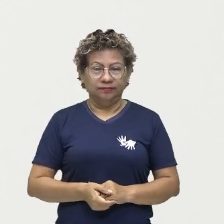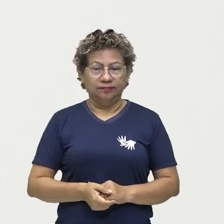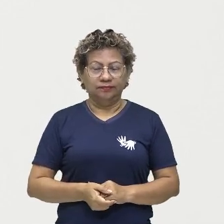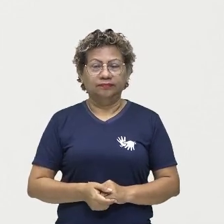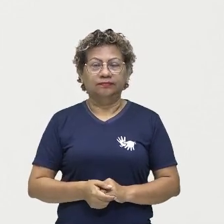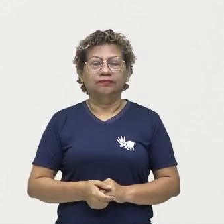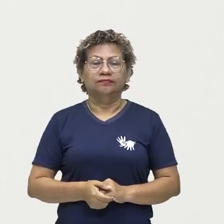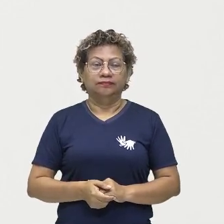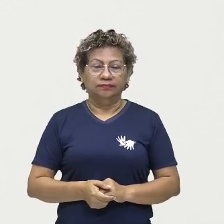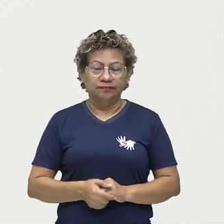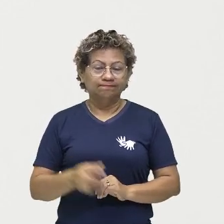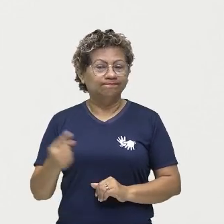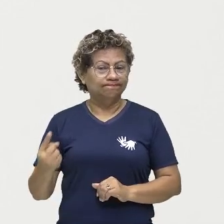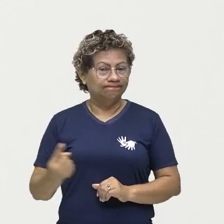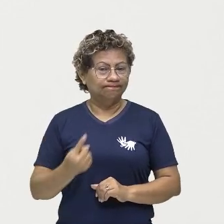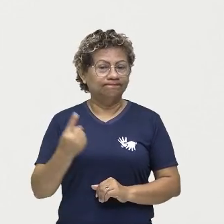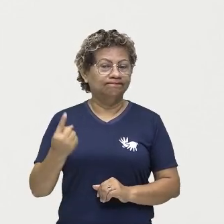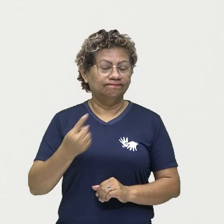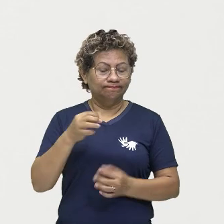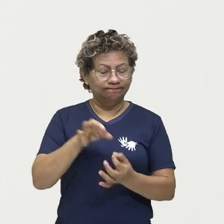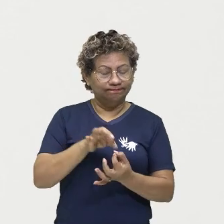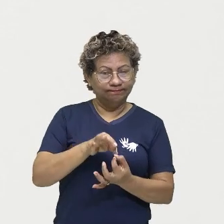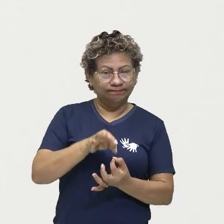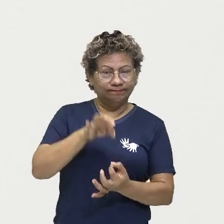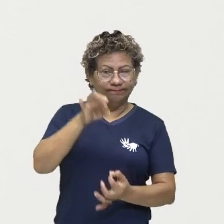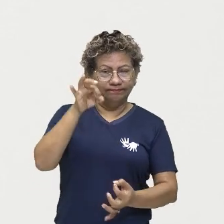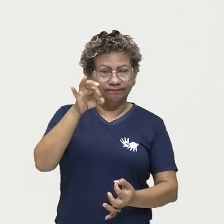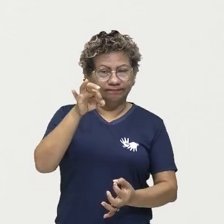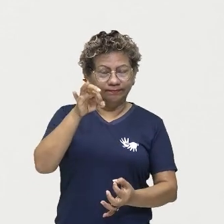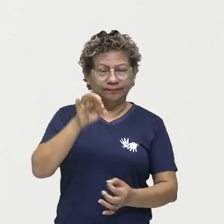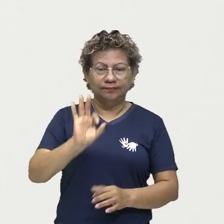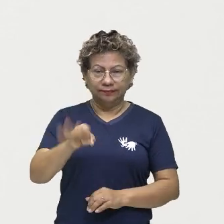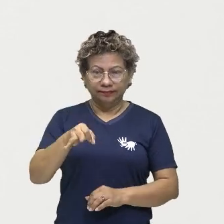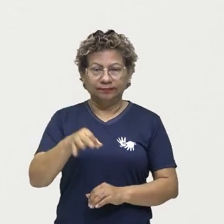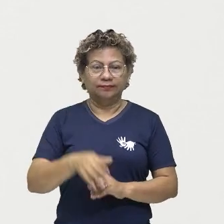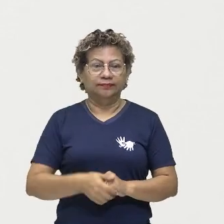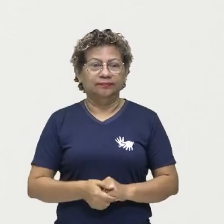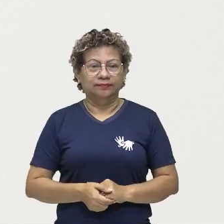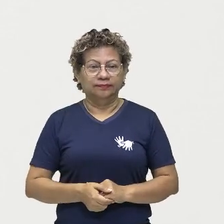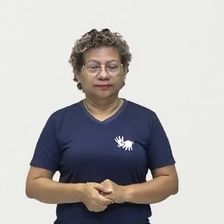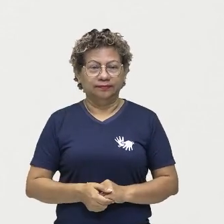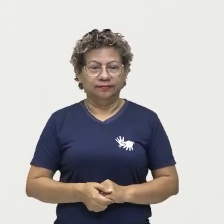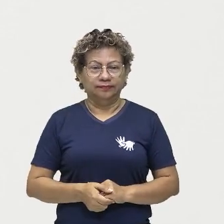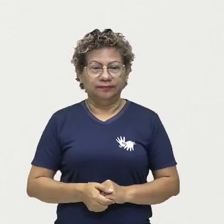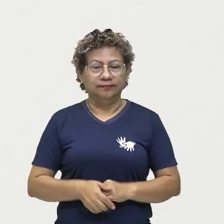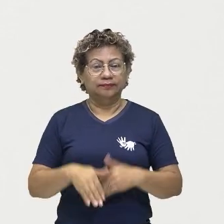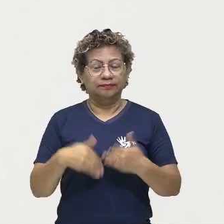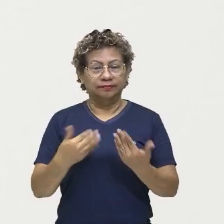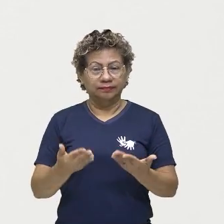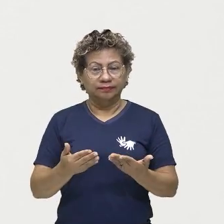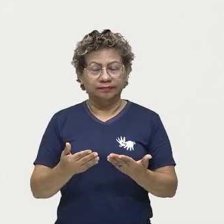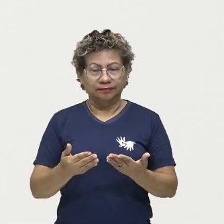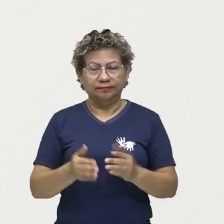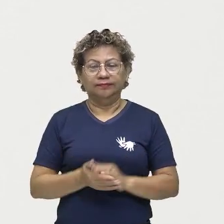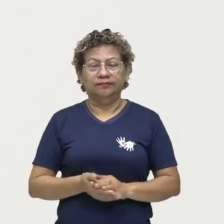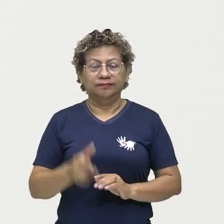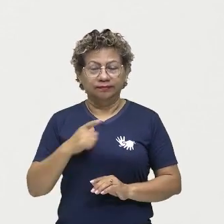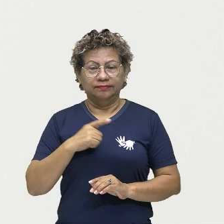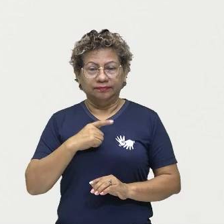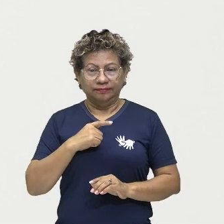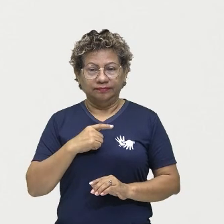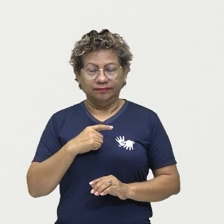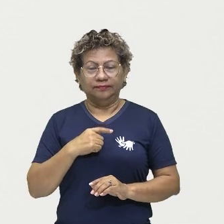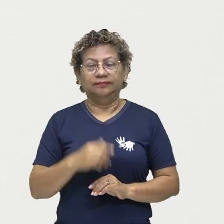de altura, certo? A bissetriz, ela vai dividir, né, o ângulo em duas